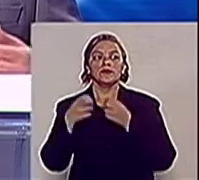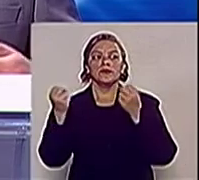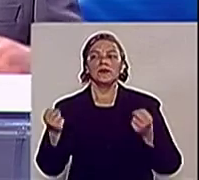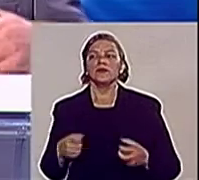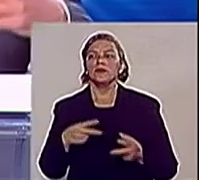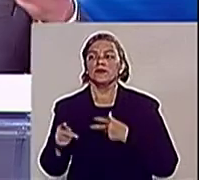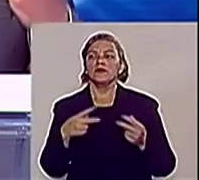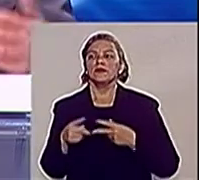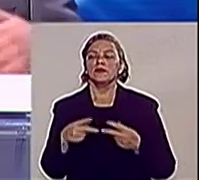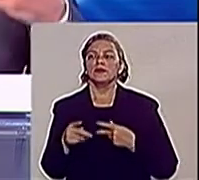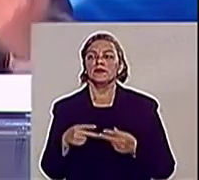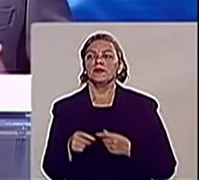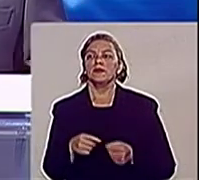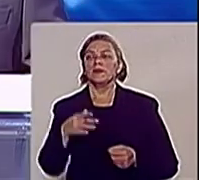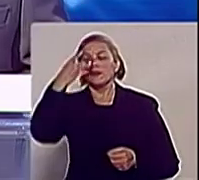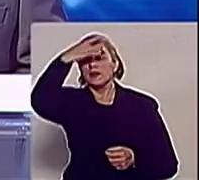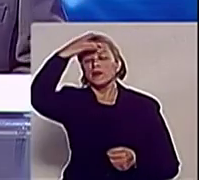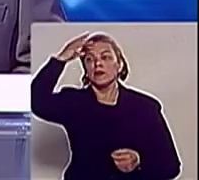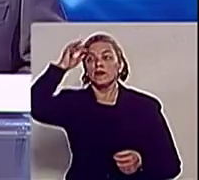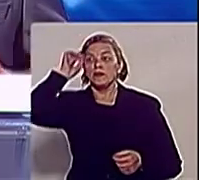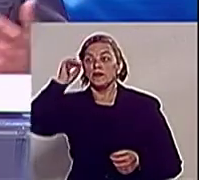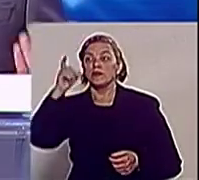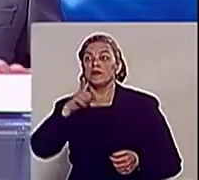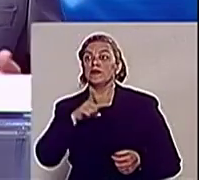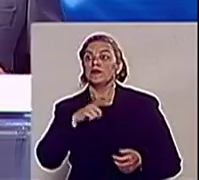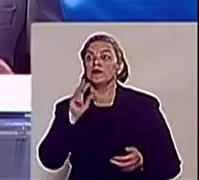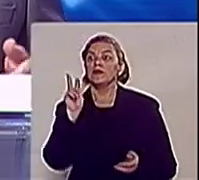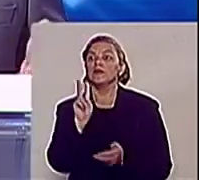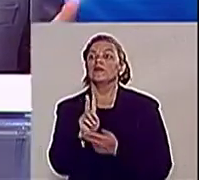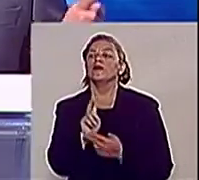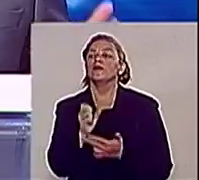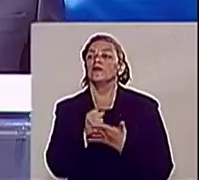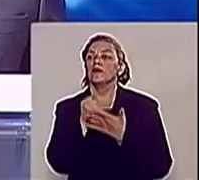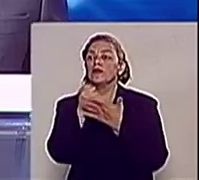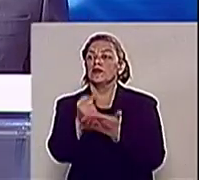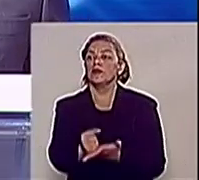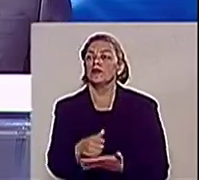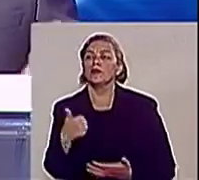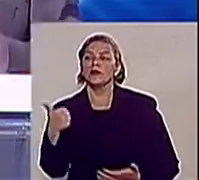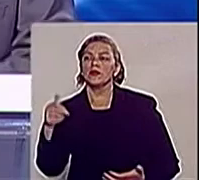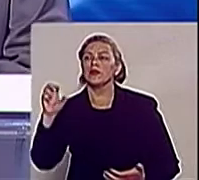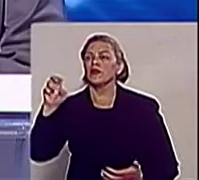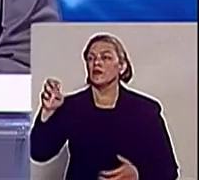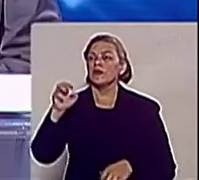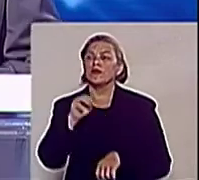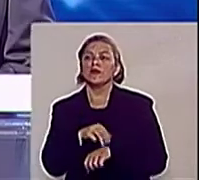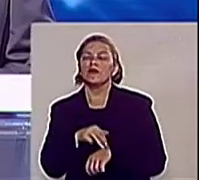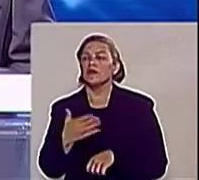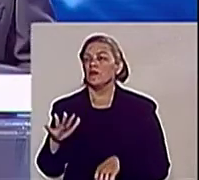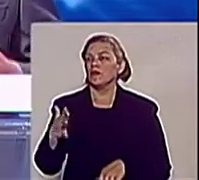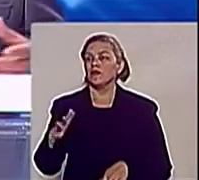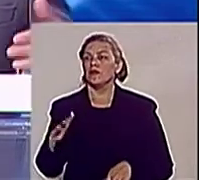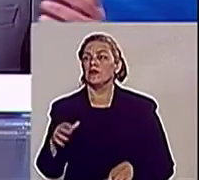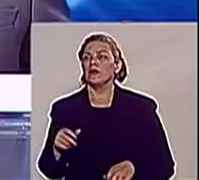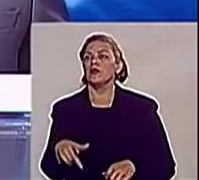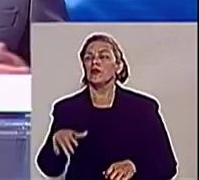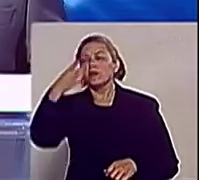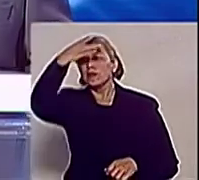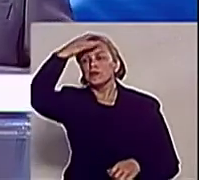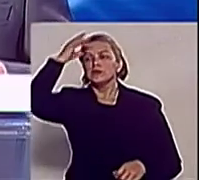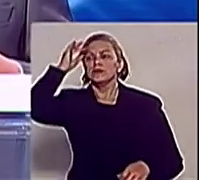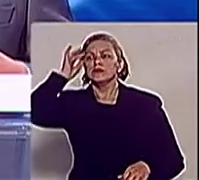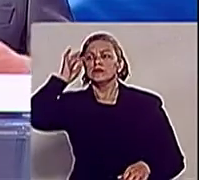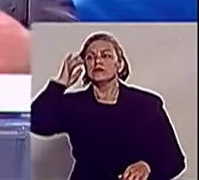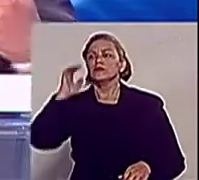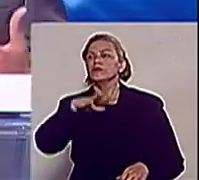um atendimento em 15, 20 minutos. E dessa forma, pessoas que tiveram um AVC, um acidente de trânsito grave,